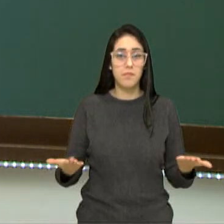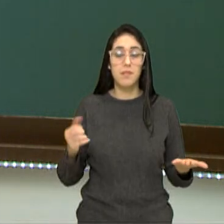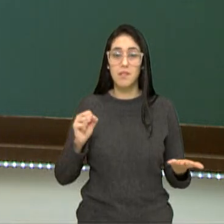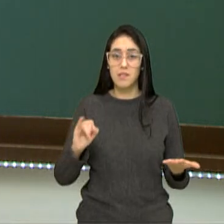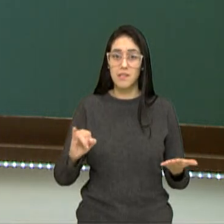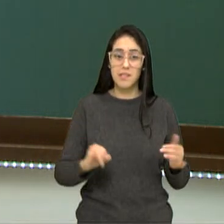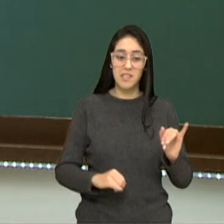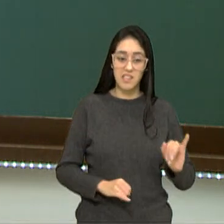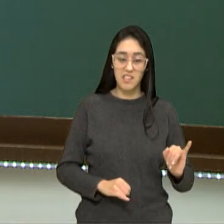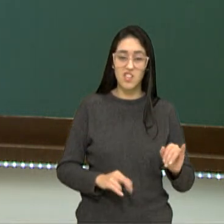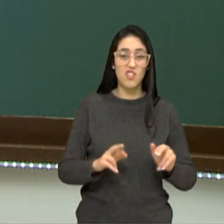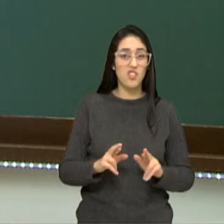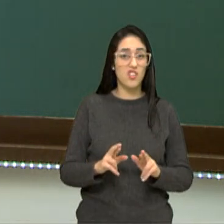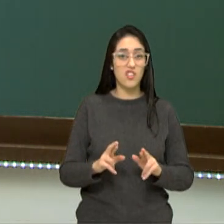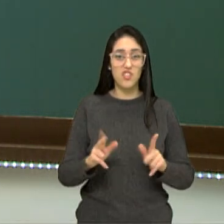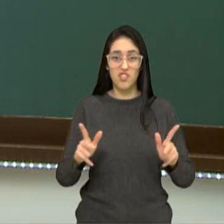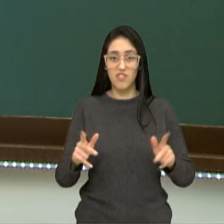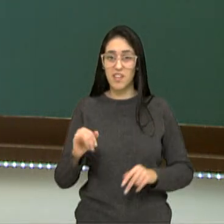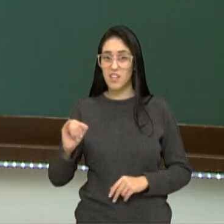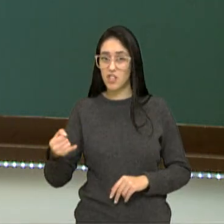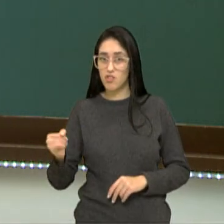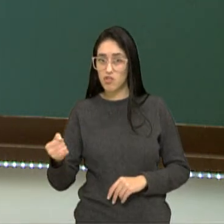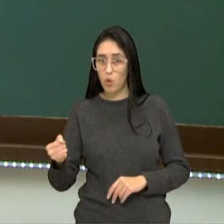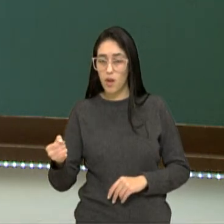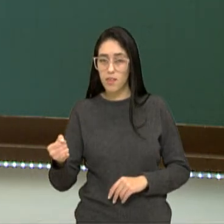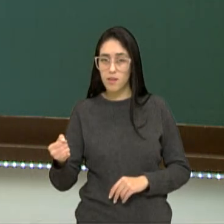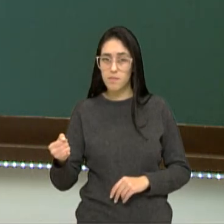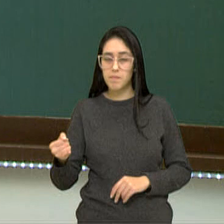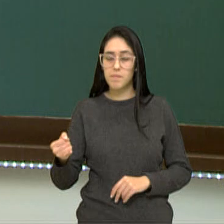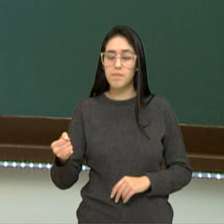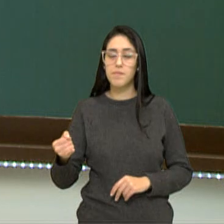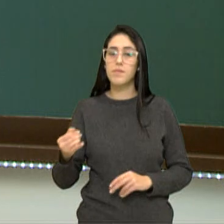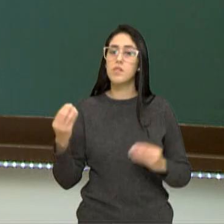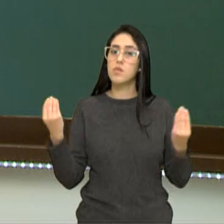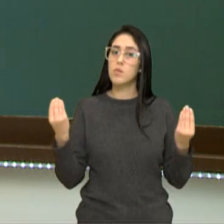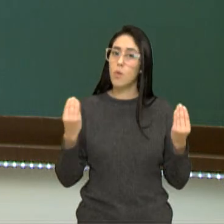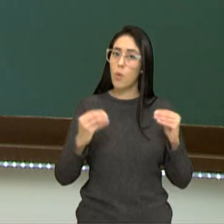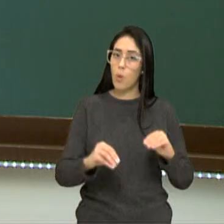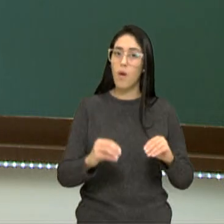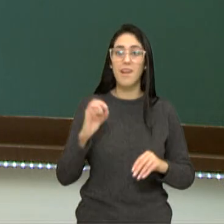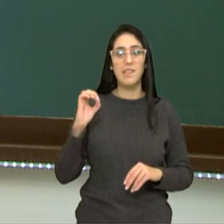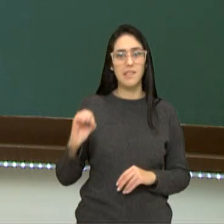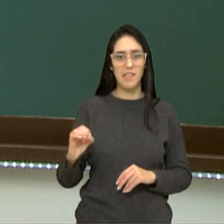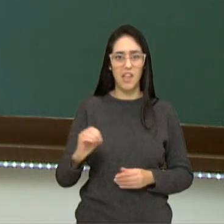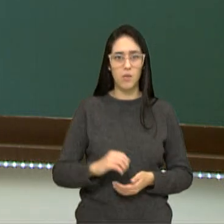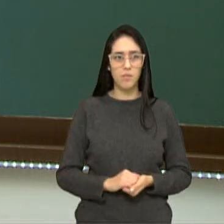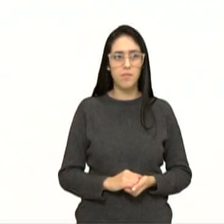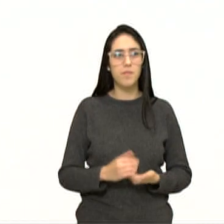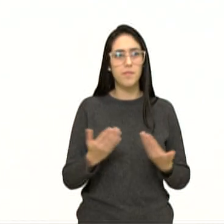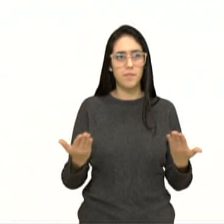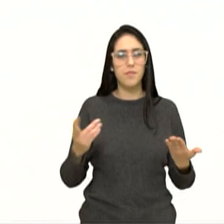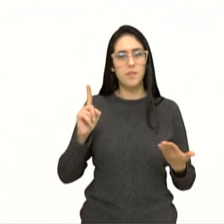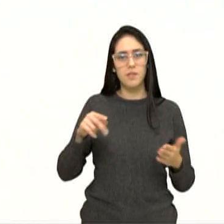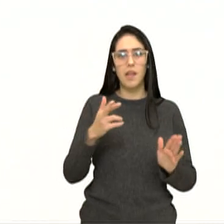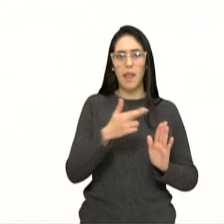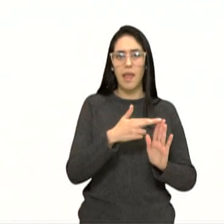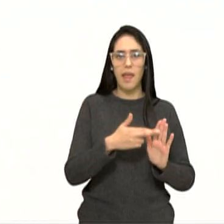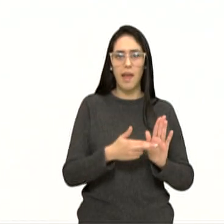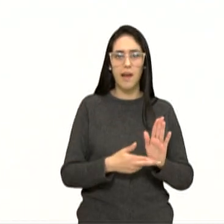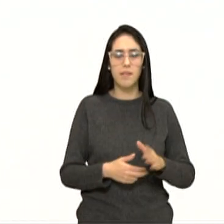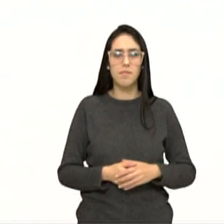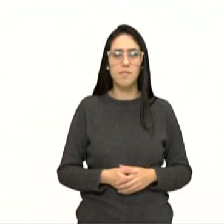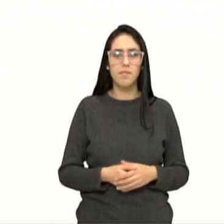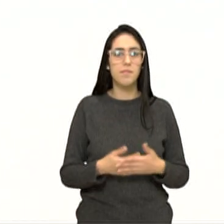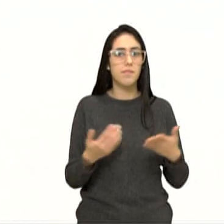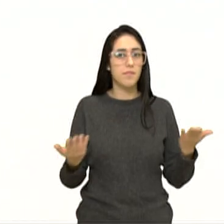for diferente de J, basta colocarmos zero. Foi a condição que ele me deu. Então,